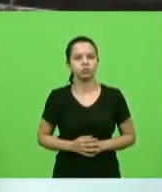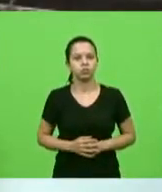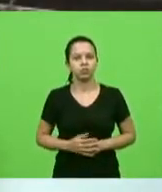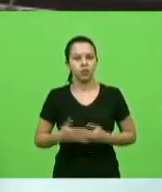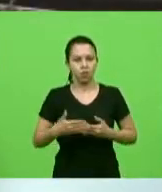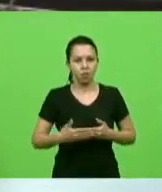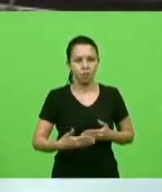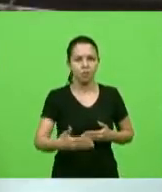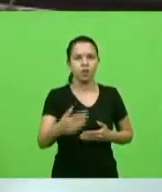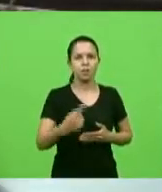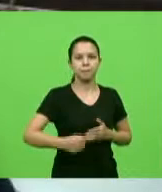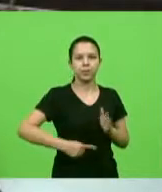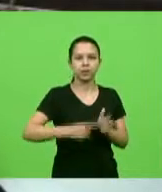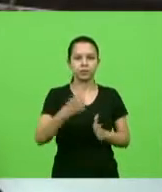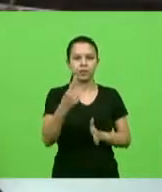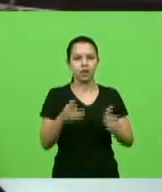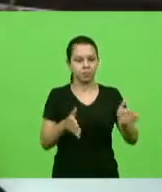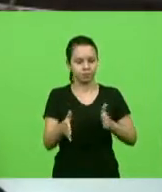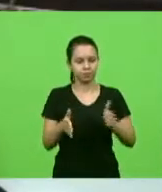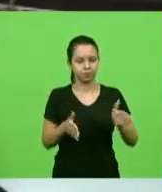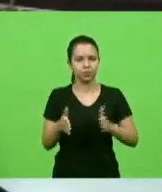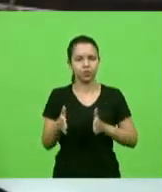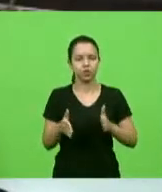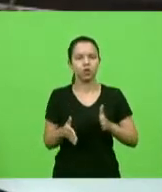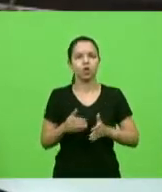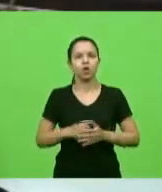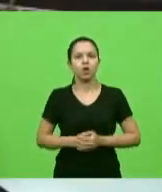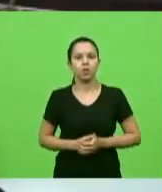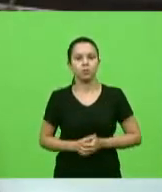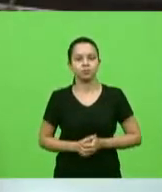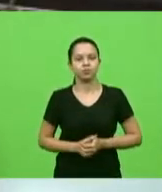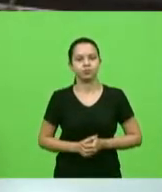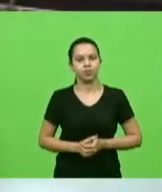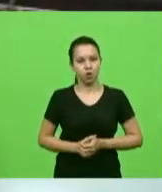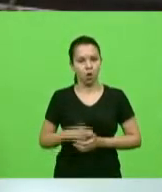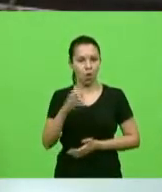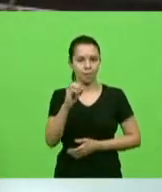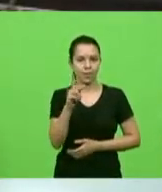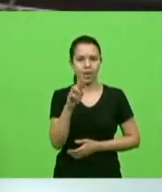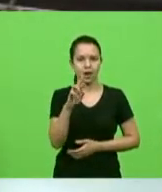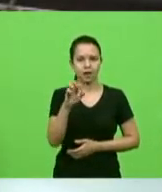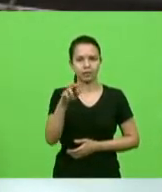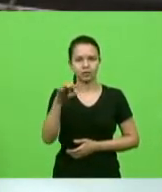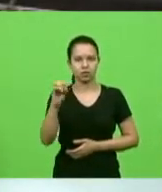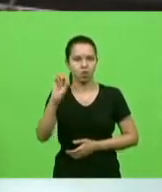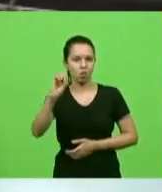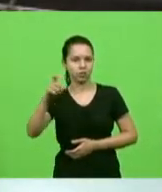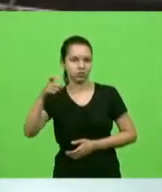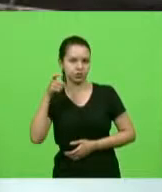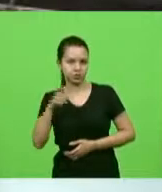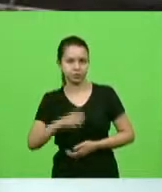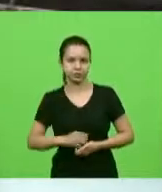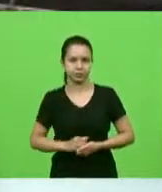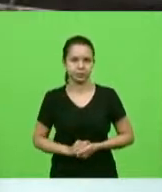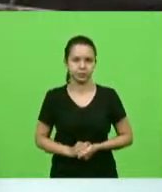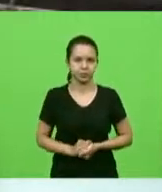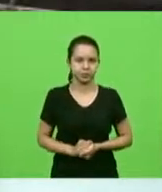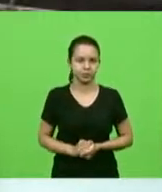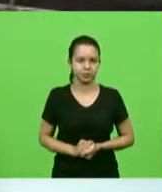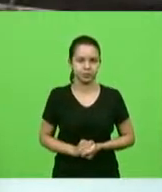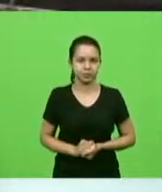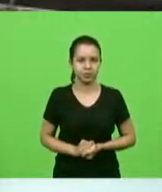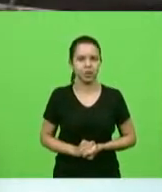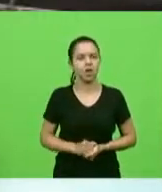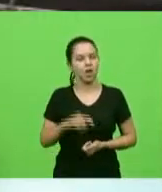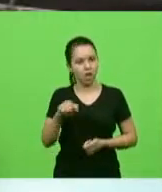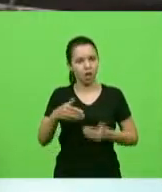desencadeava a primeira fase da Operação Oxigênio. Todos lembram-se disso. Enquanto a Operação